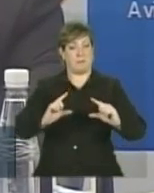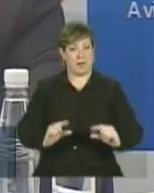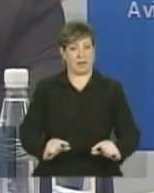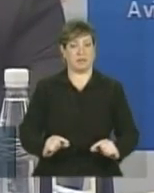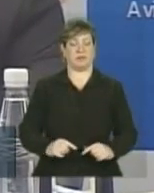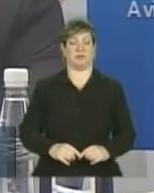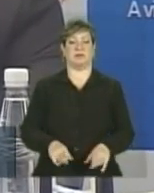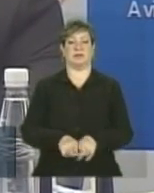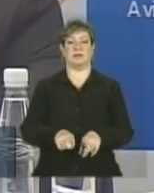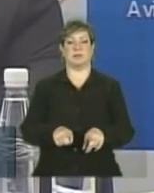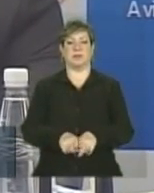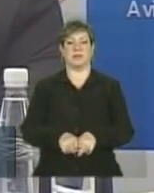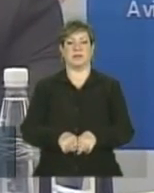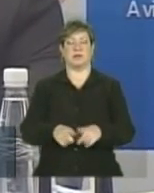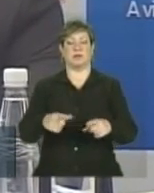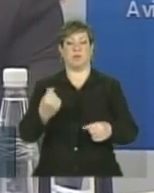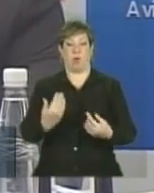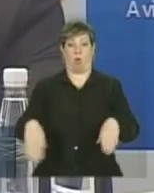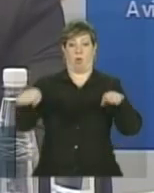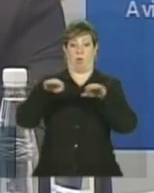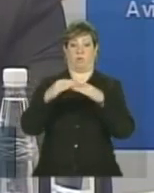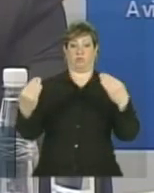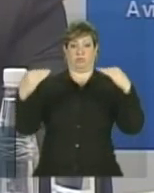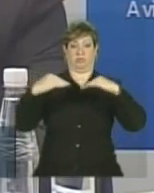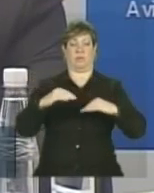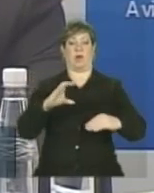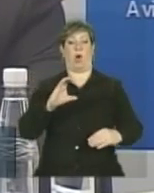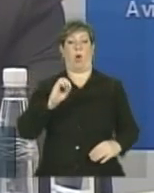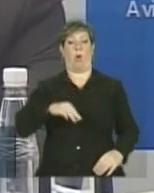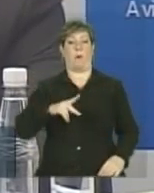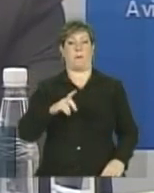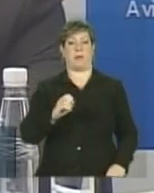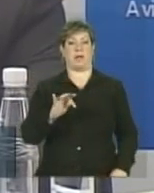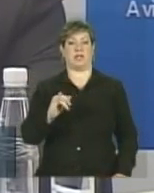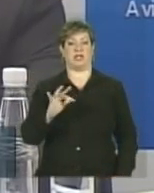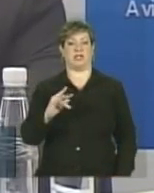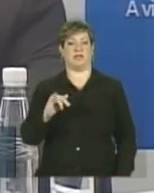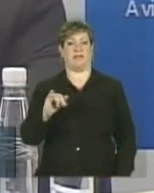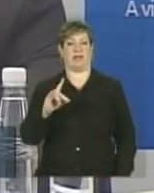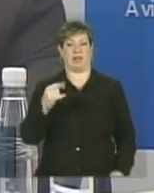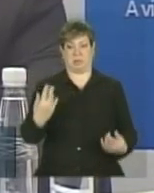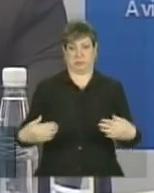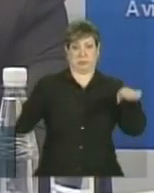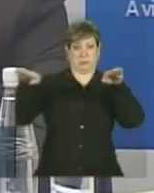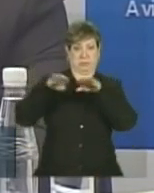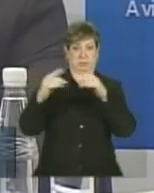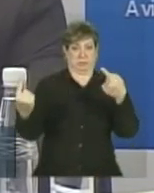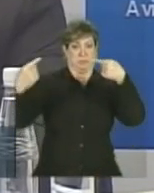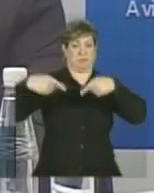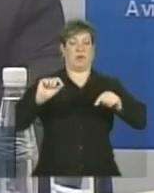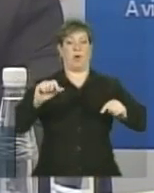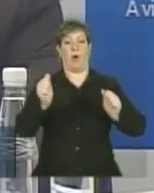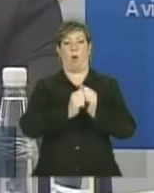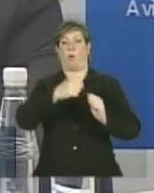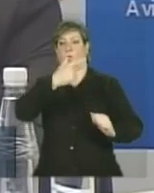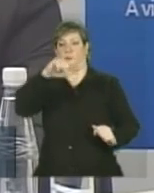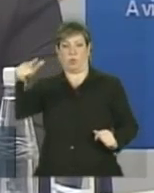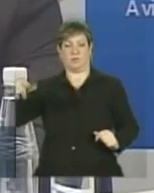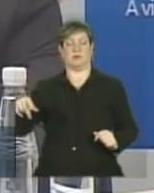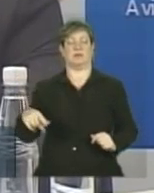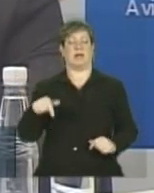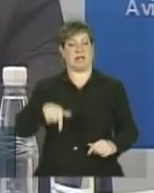que a competitividade no setor é muito forte, é fundamental que a gente